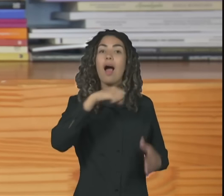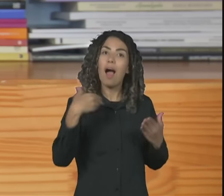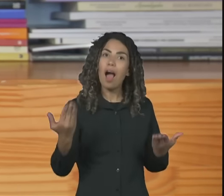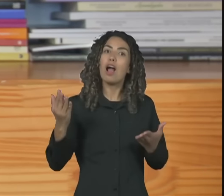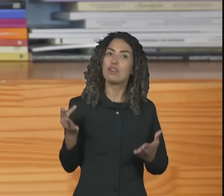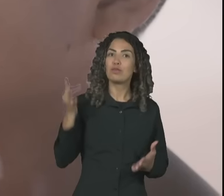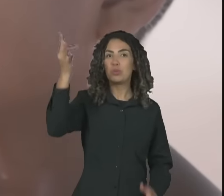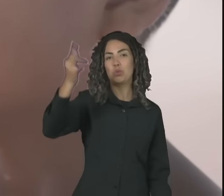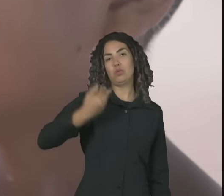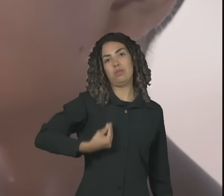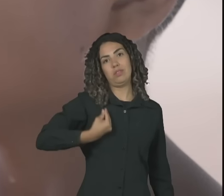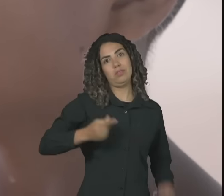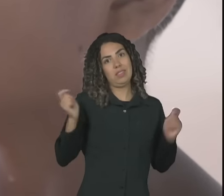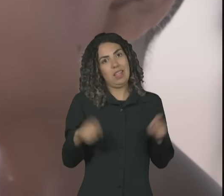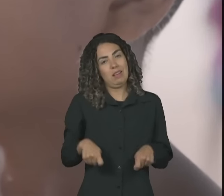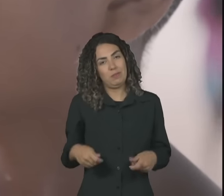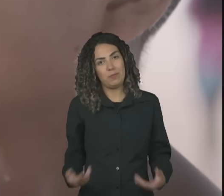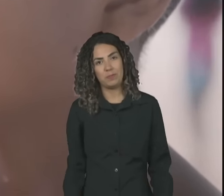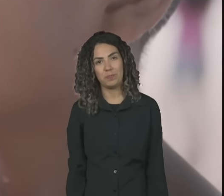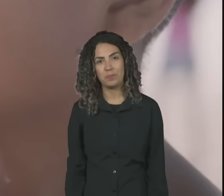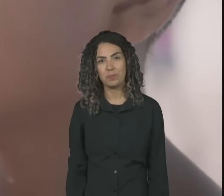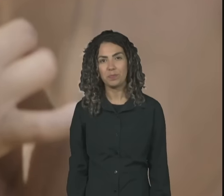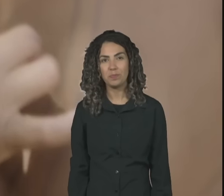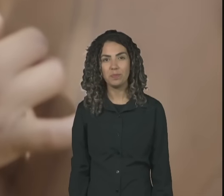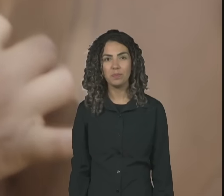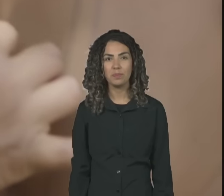sobreviver nessa planeta.